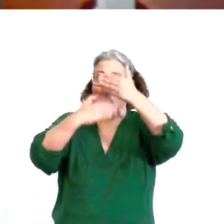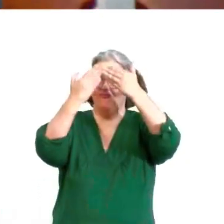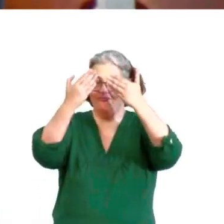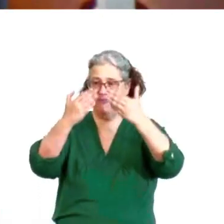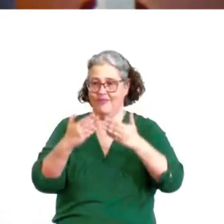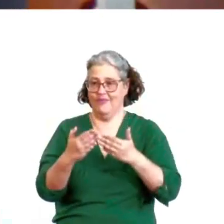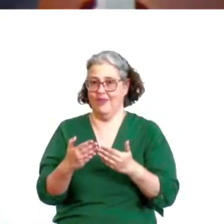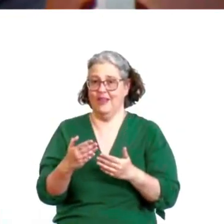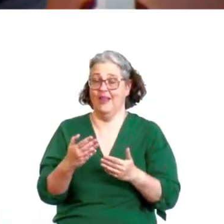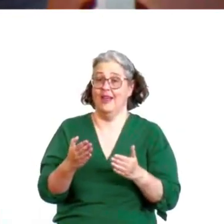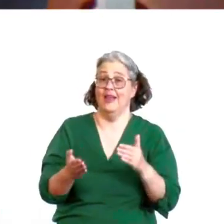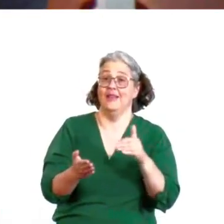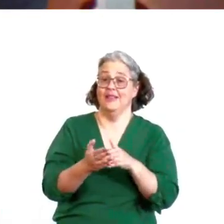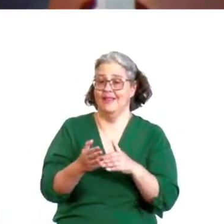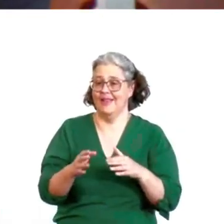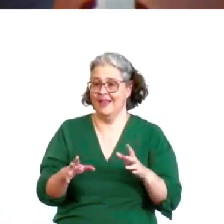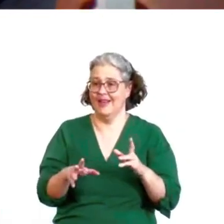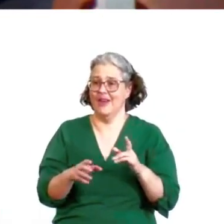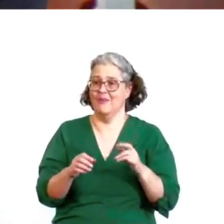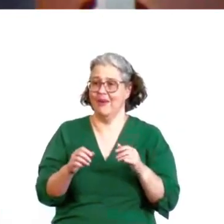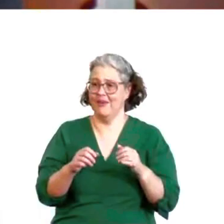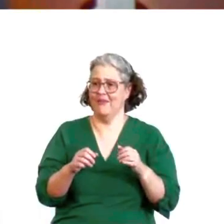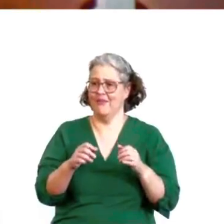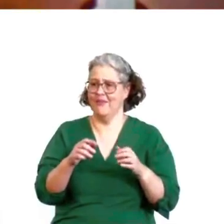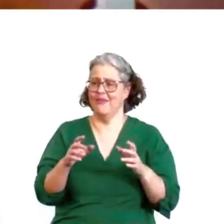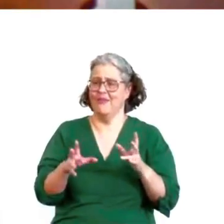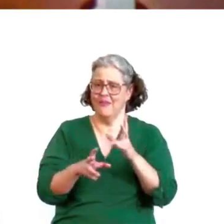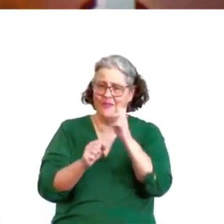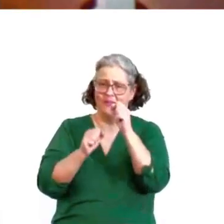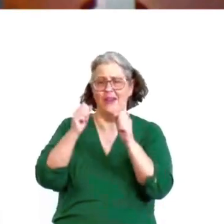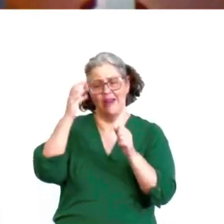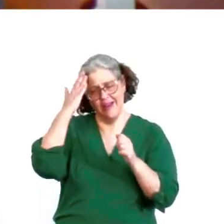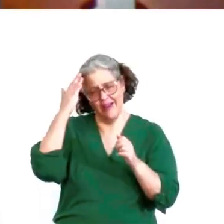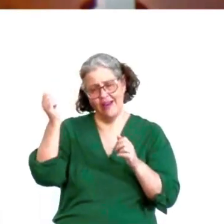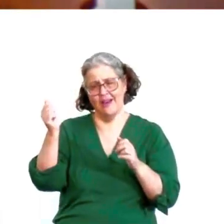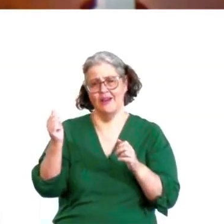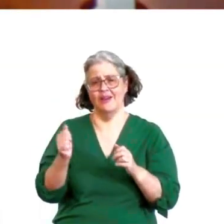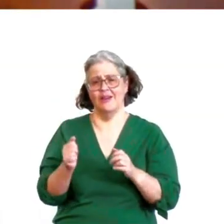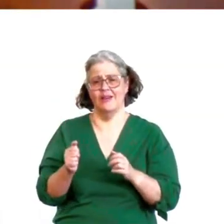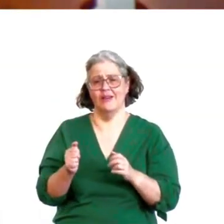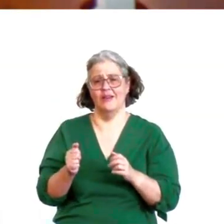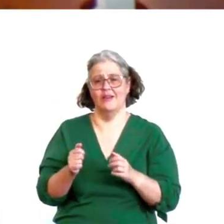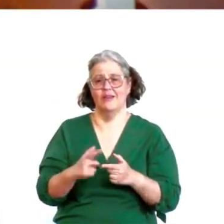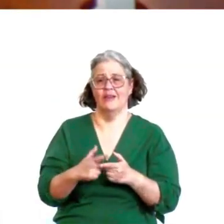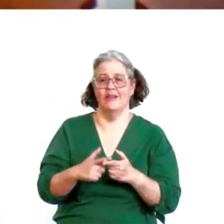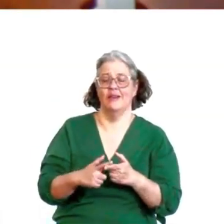chegar a um amadurecimento. E a fé que nós vemos neste homem é uma fé